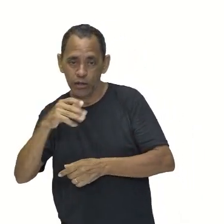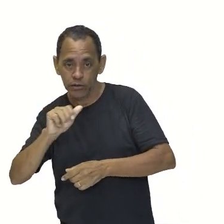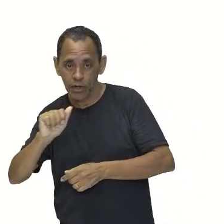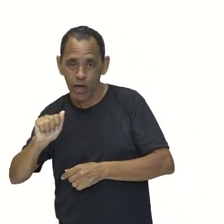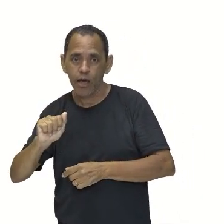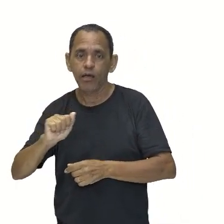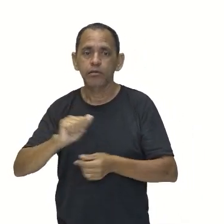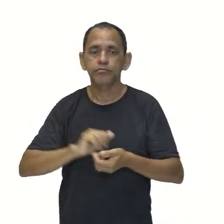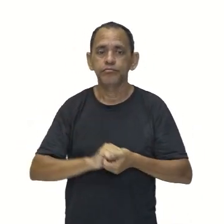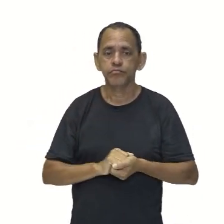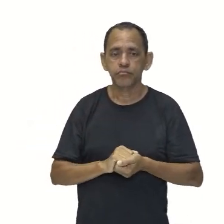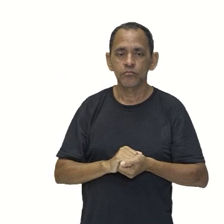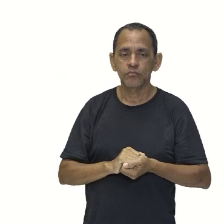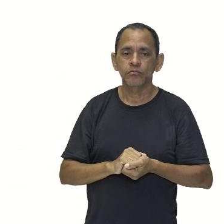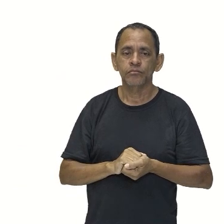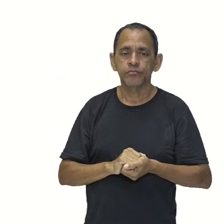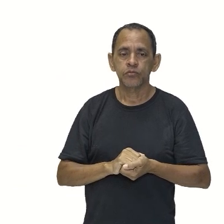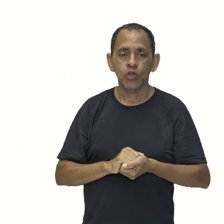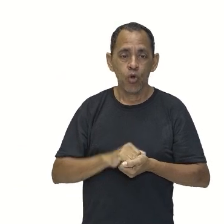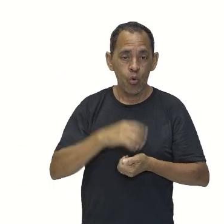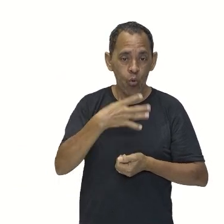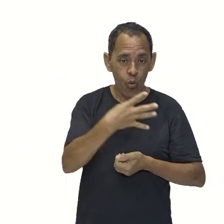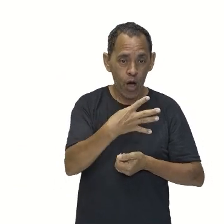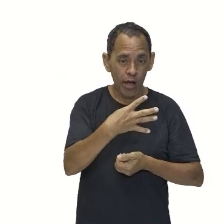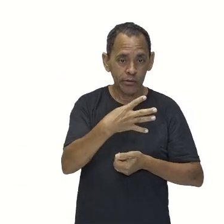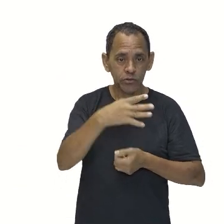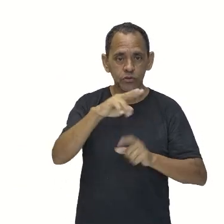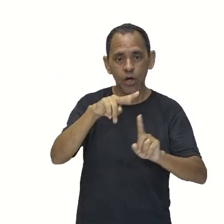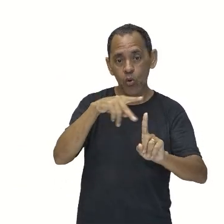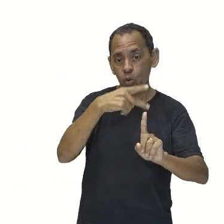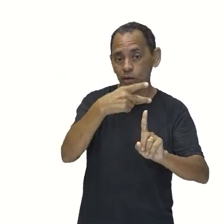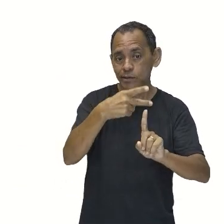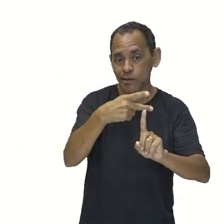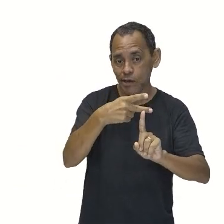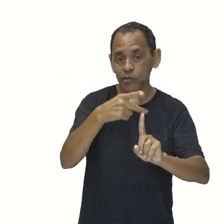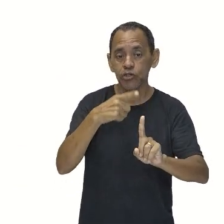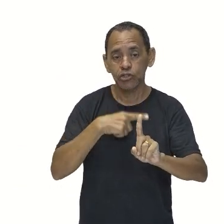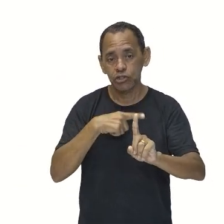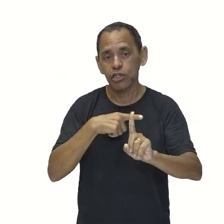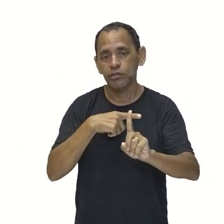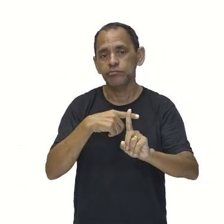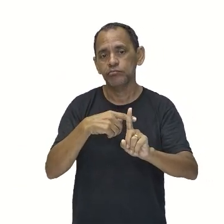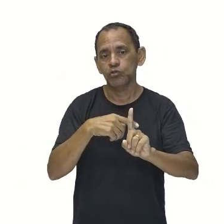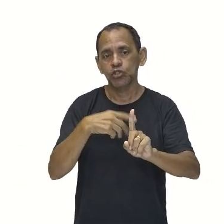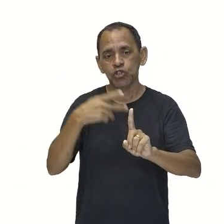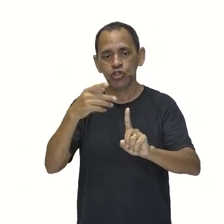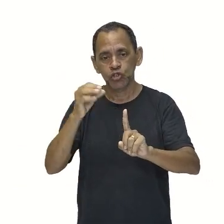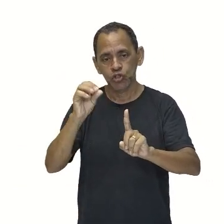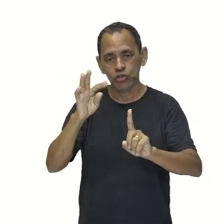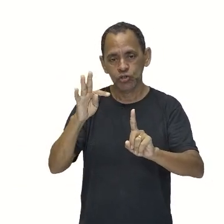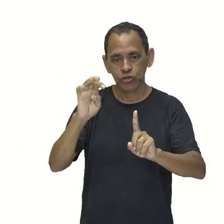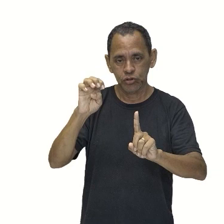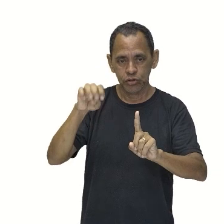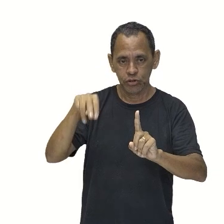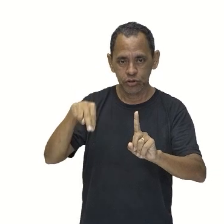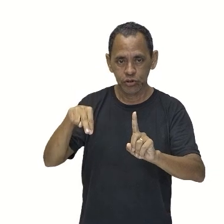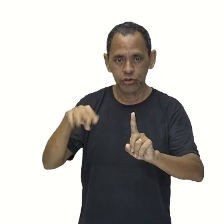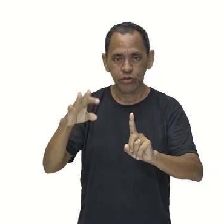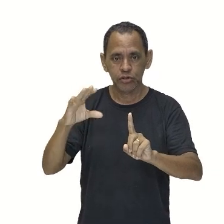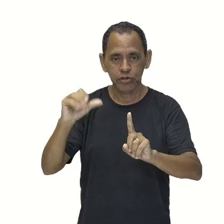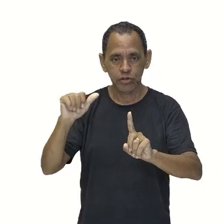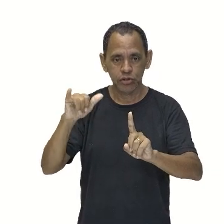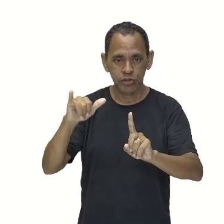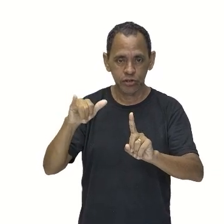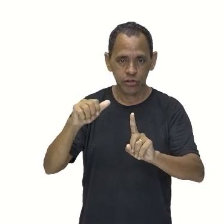4 ao quadrado. Então, aqui nós estamos diante de uma potência, né? A minha base é 4, meu expoente é